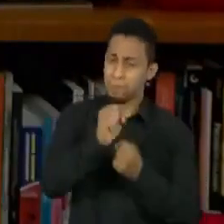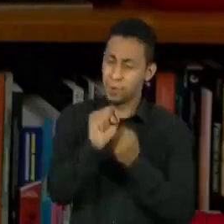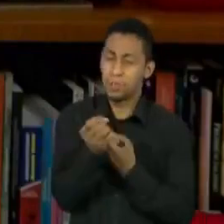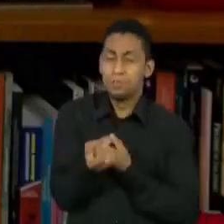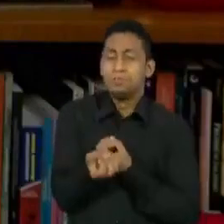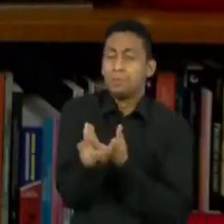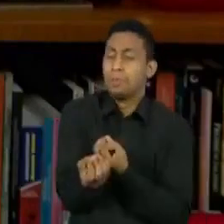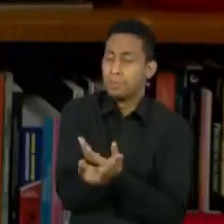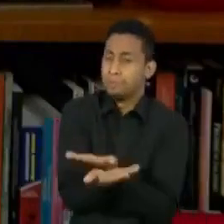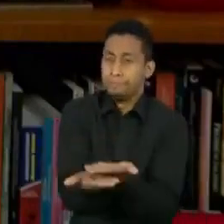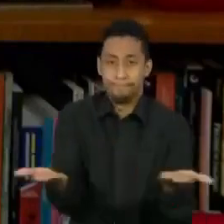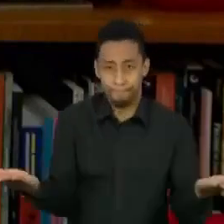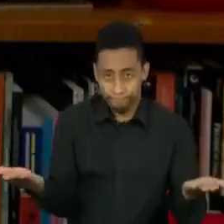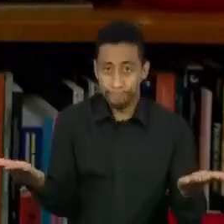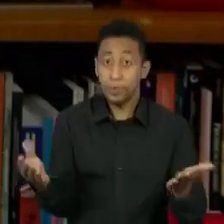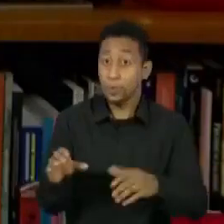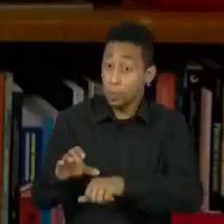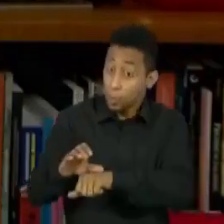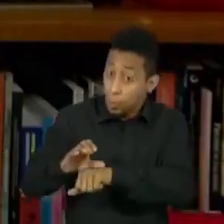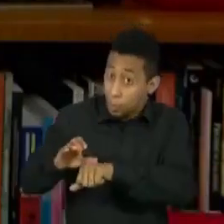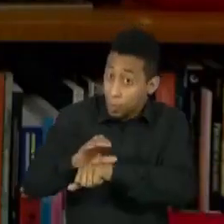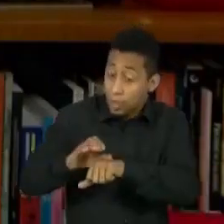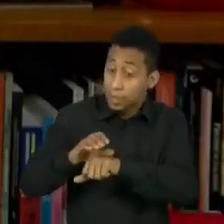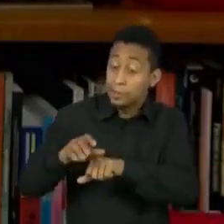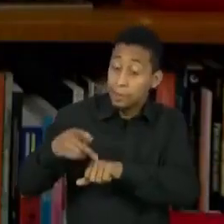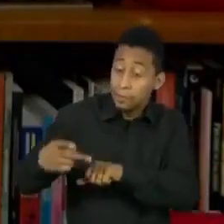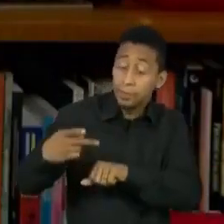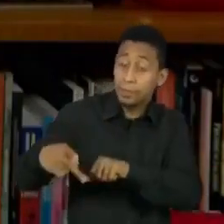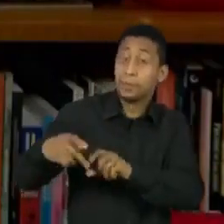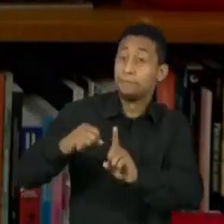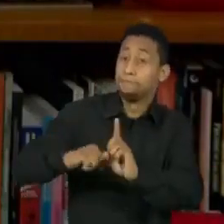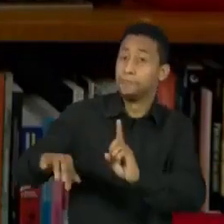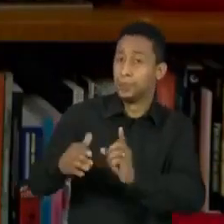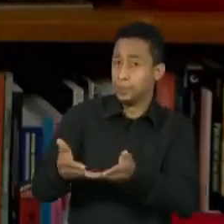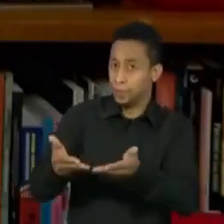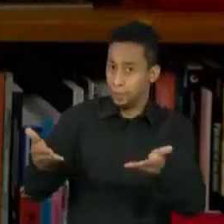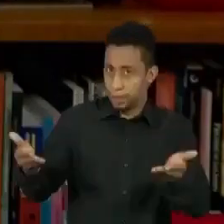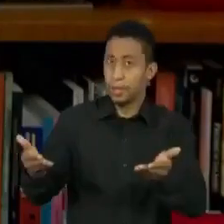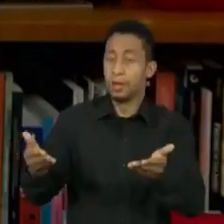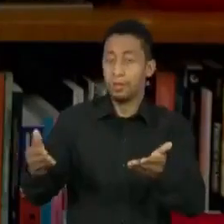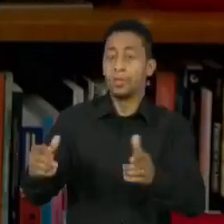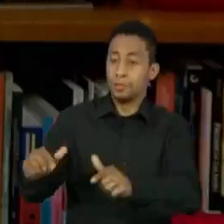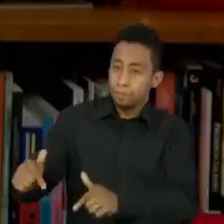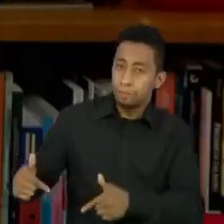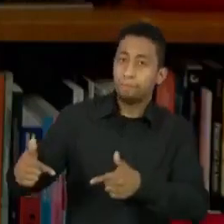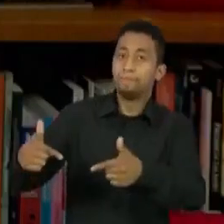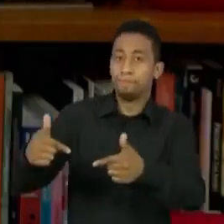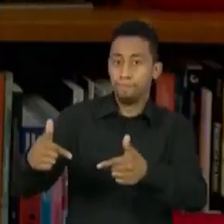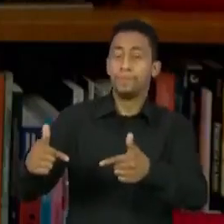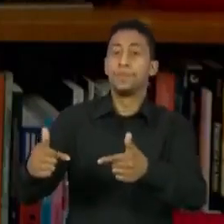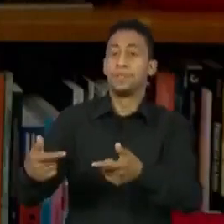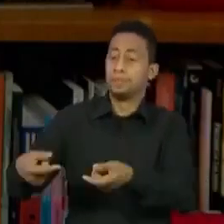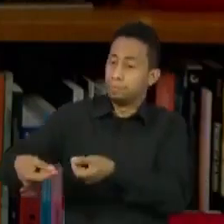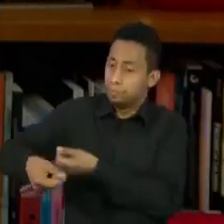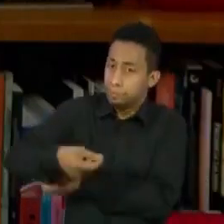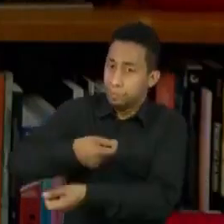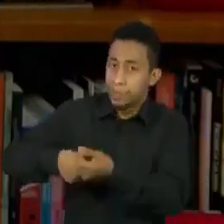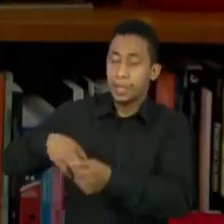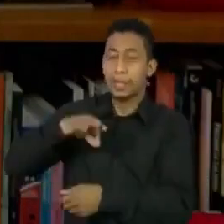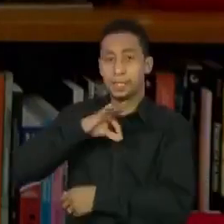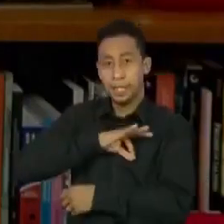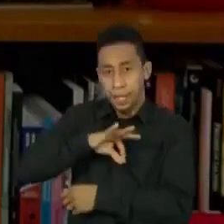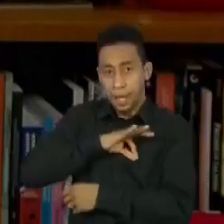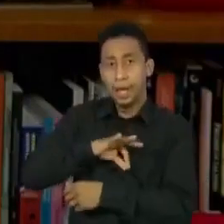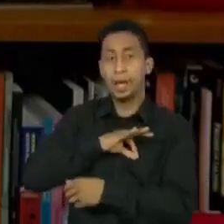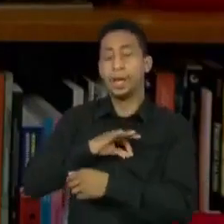é esse o constitucionalismo social se viabiliza por ações distribute vistas de patrimônio de renda